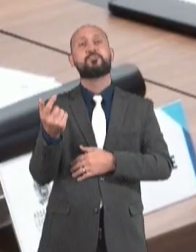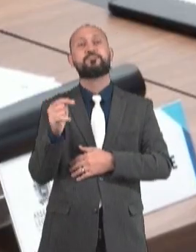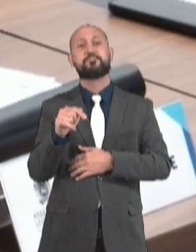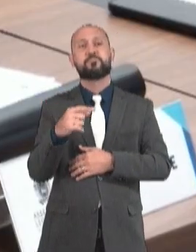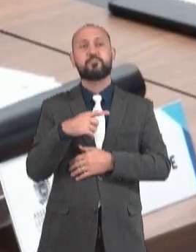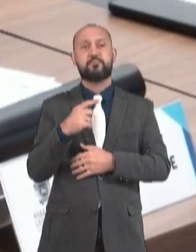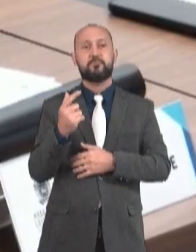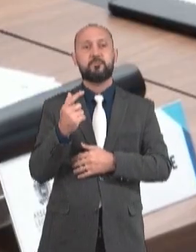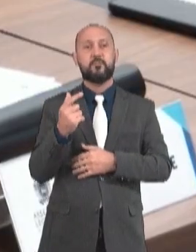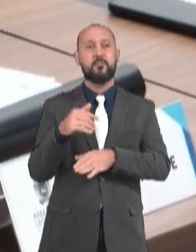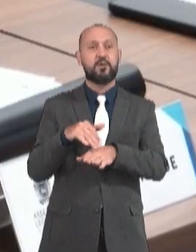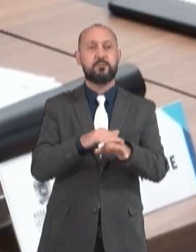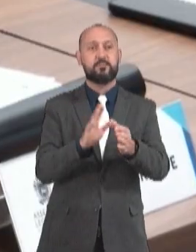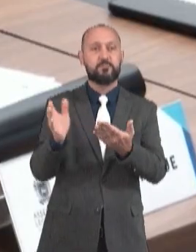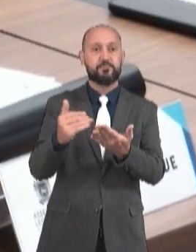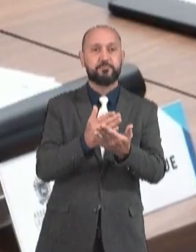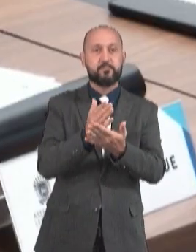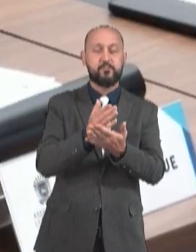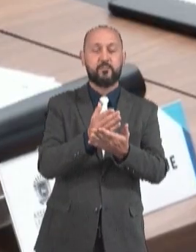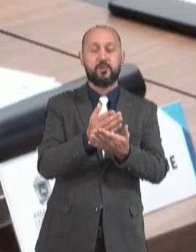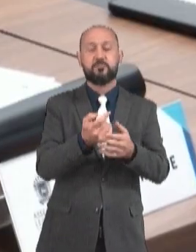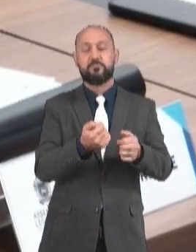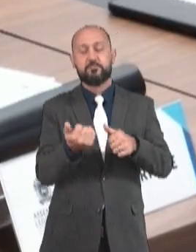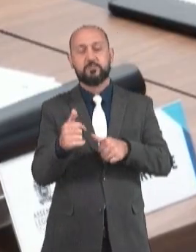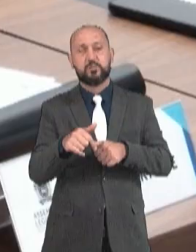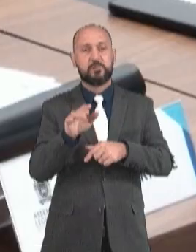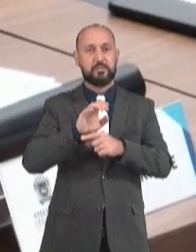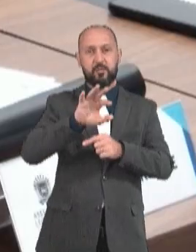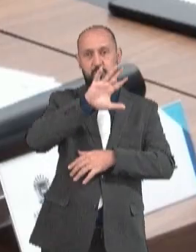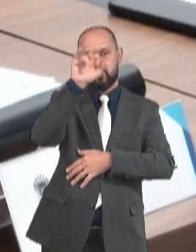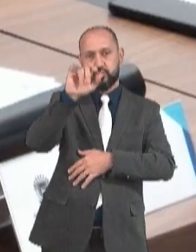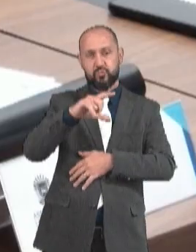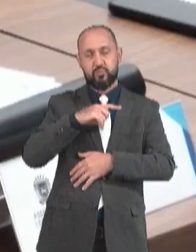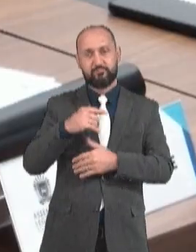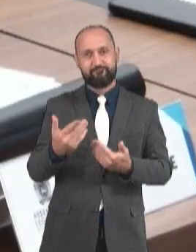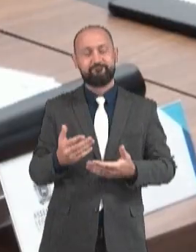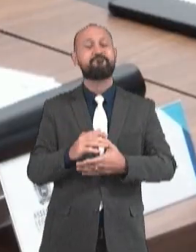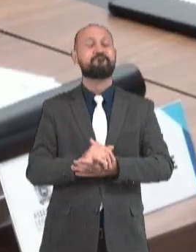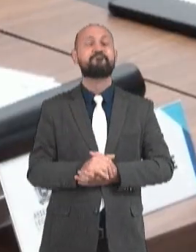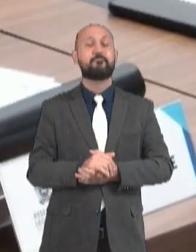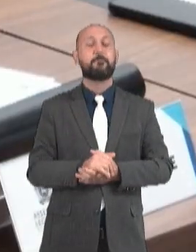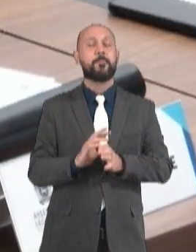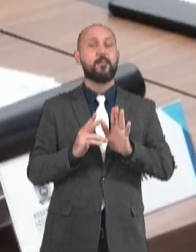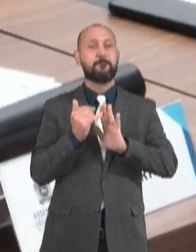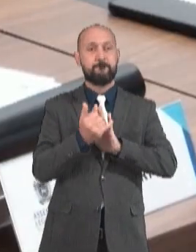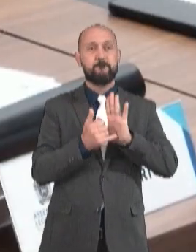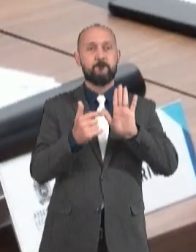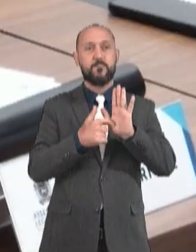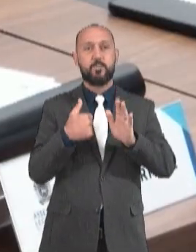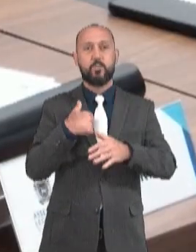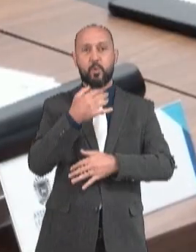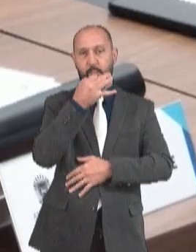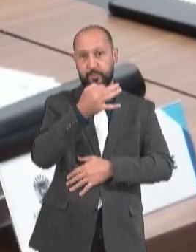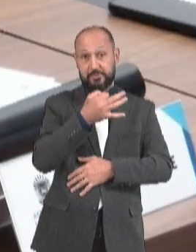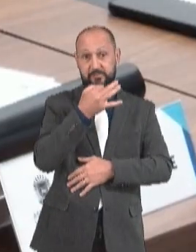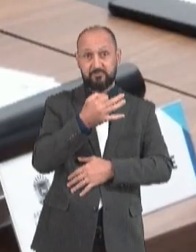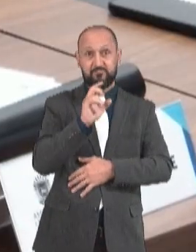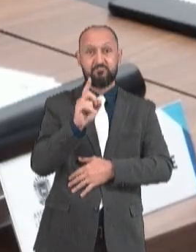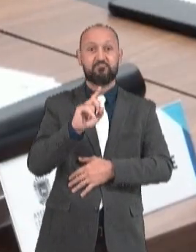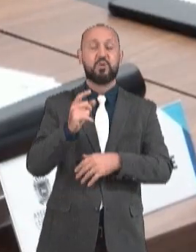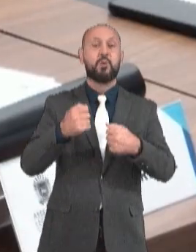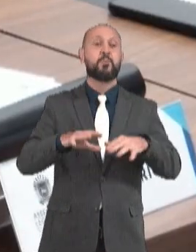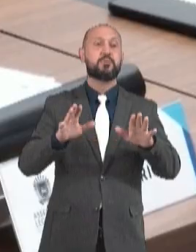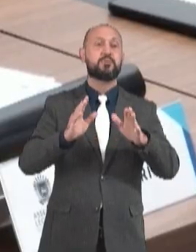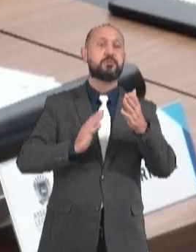custo da logística dessas entregas de carga no estado de Mato Grosso do Sul. Então, é um projeto que, a meu ver,